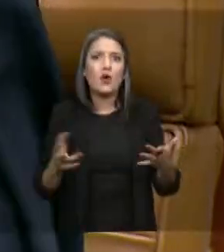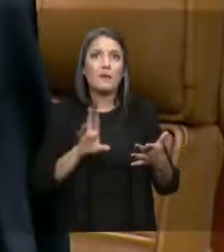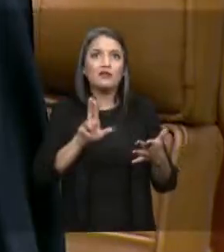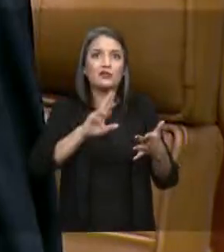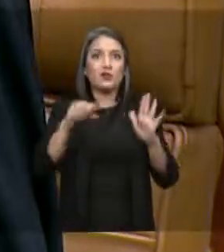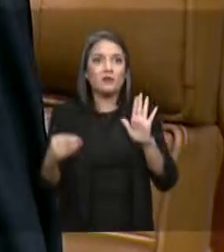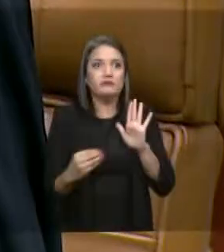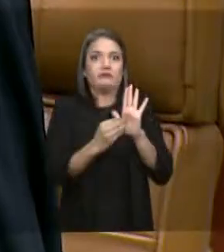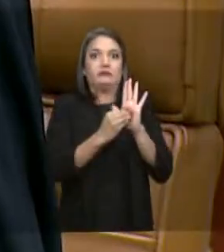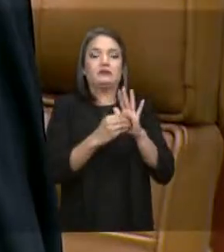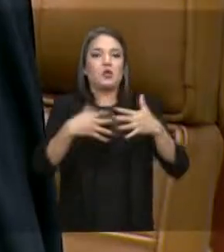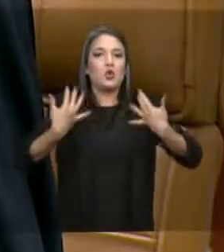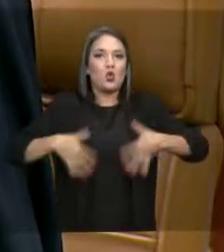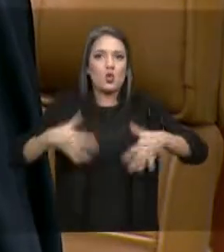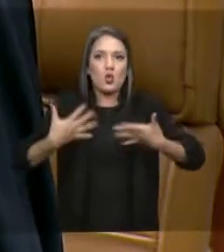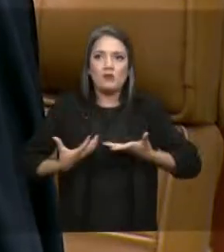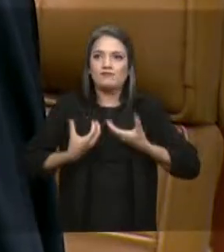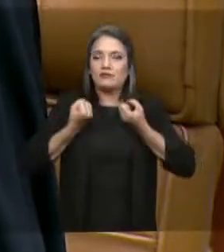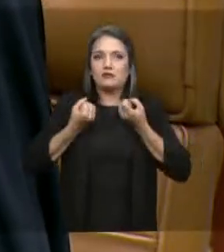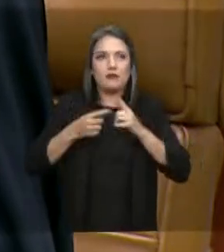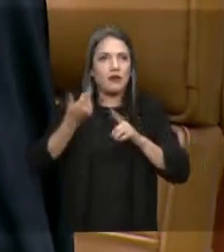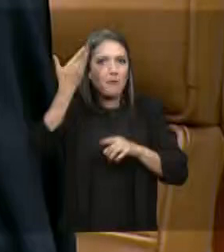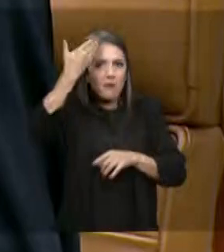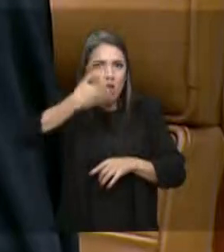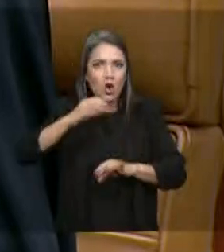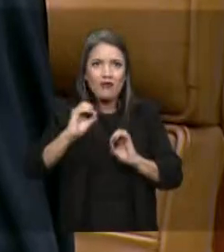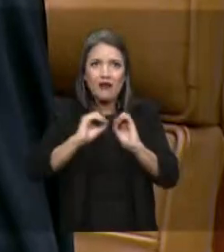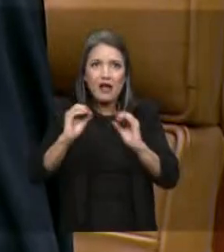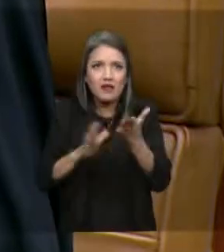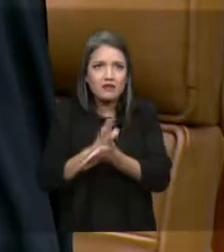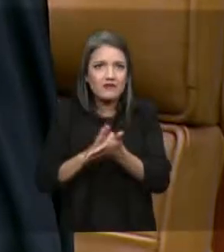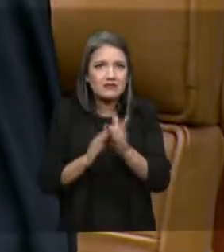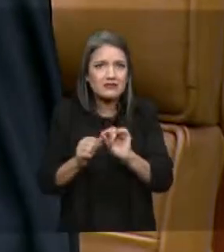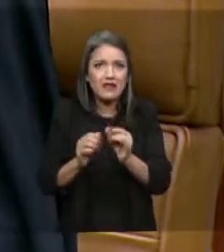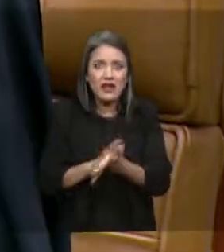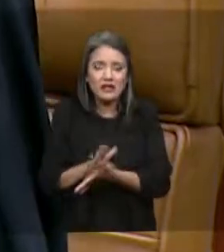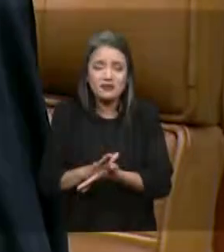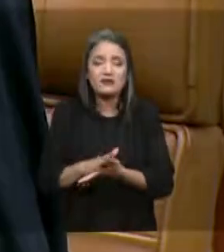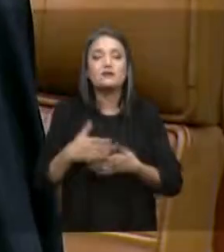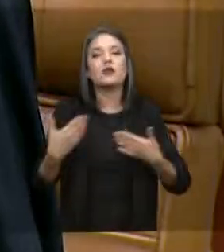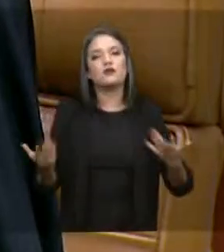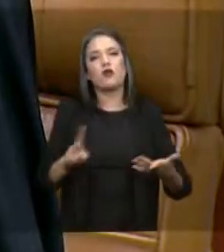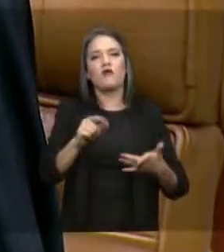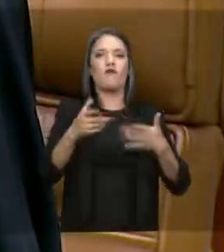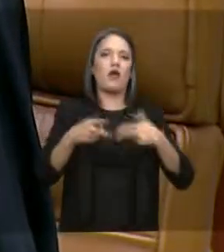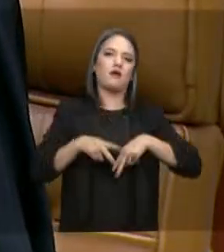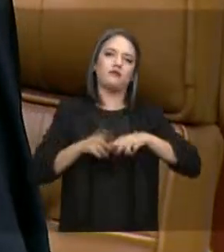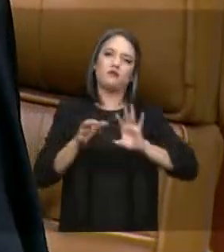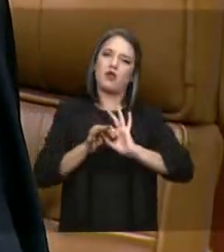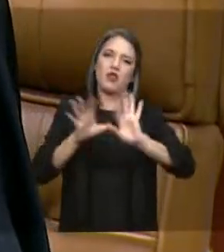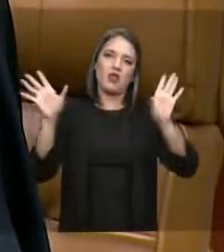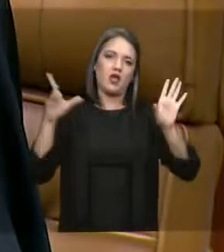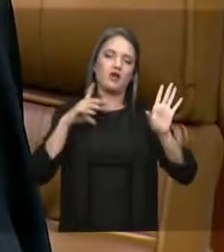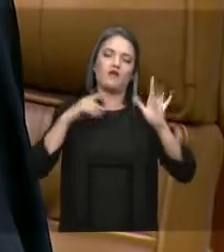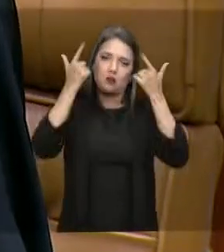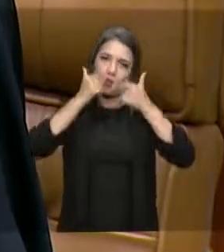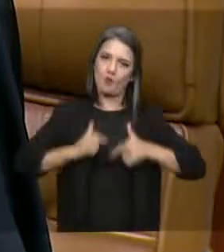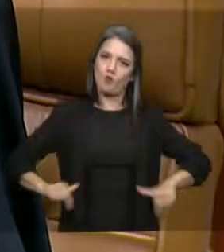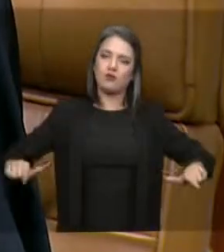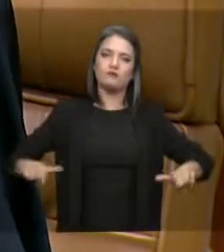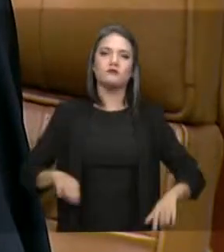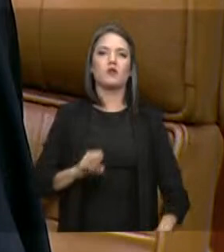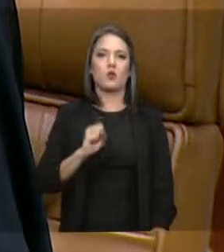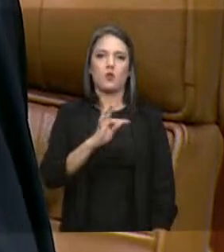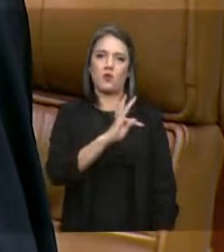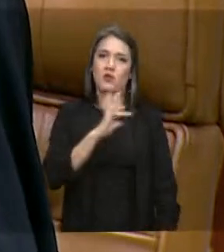constou e não houver provas isso será imediatamente é solto será absolvido Supremo Tribunal Federal